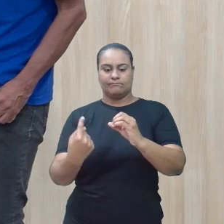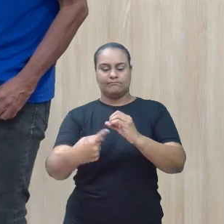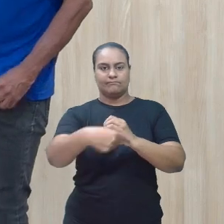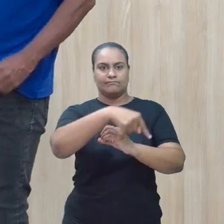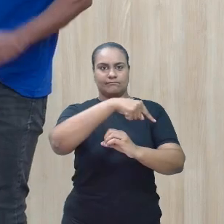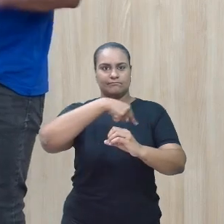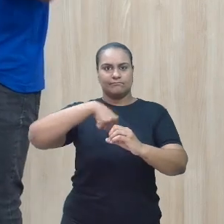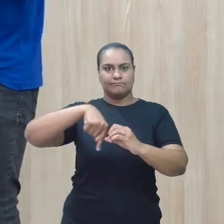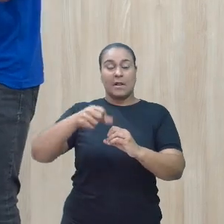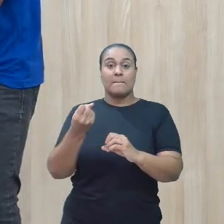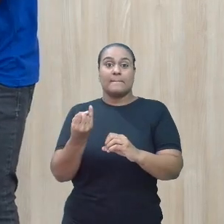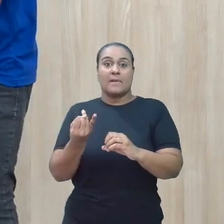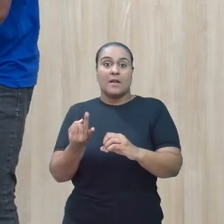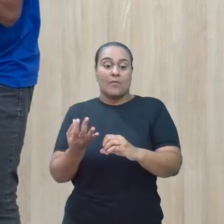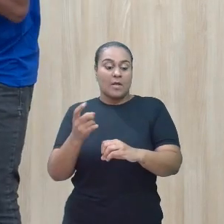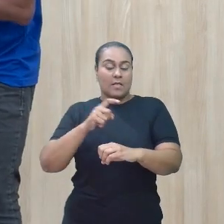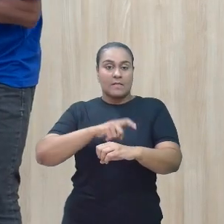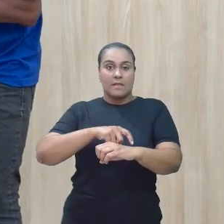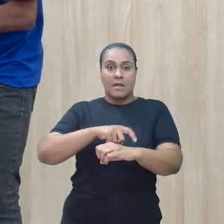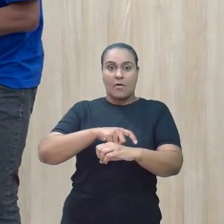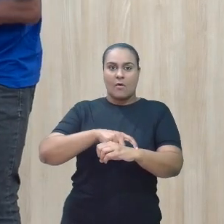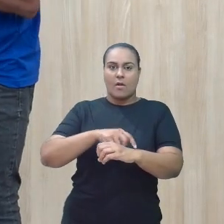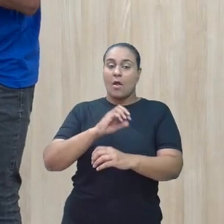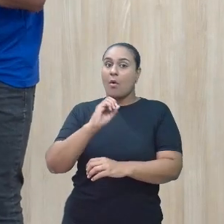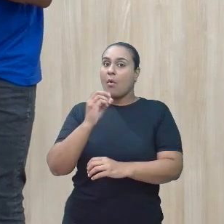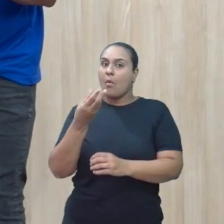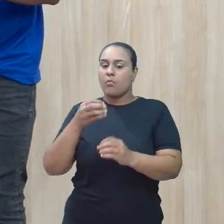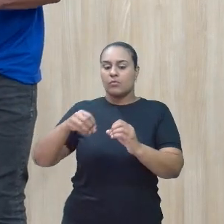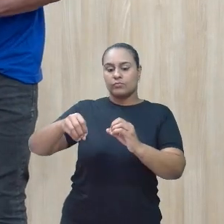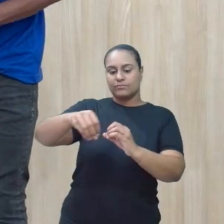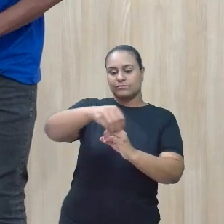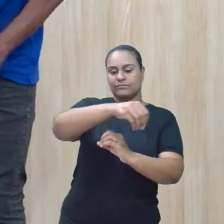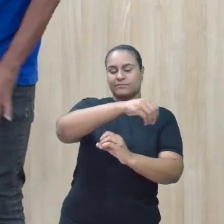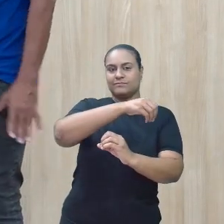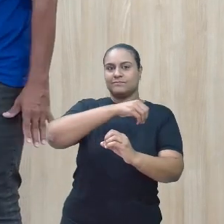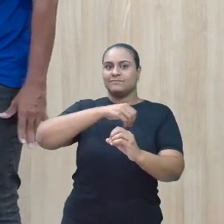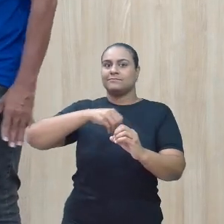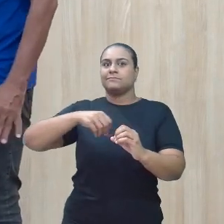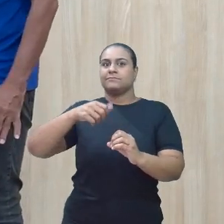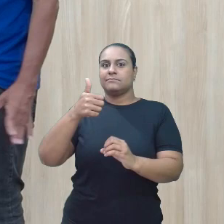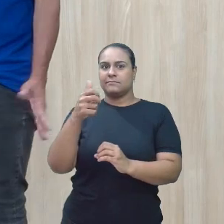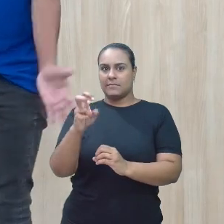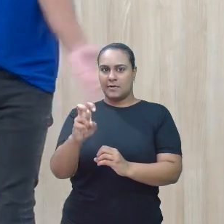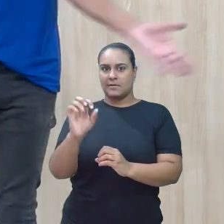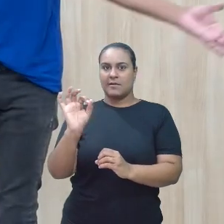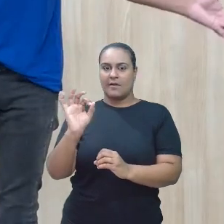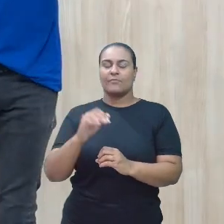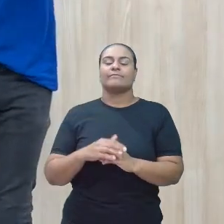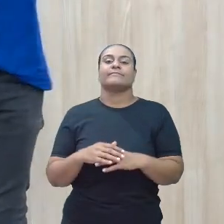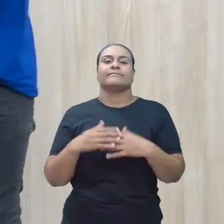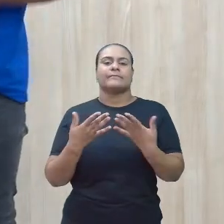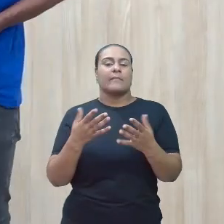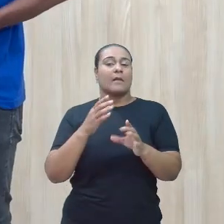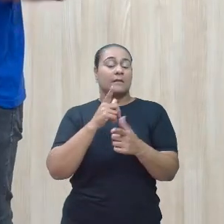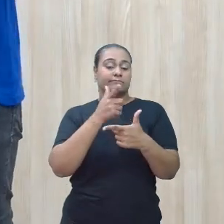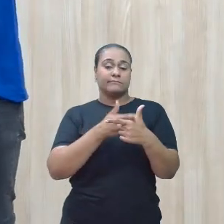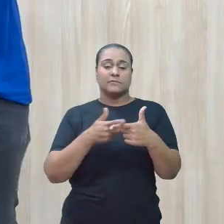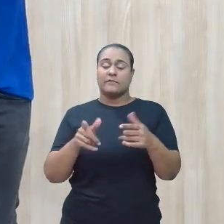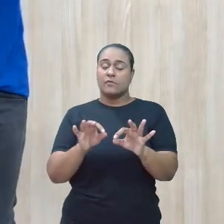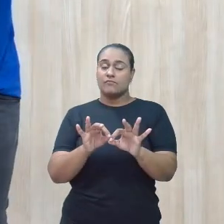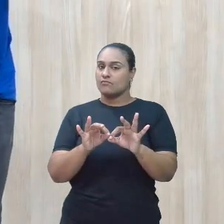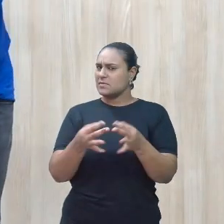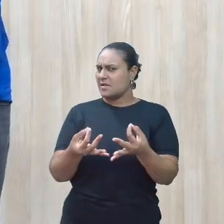do dia. O movimento de rotação resultará em 15 graus. Tá? Divisão simples de matemática, vocês